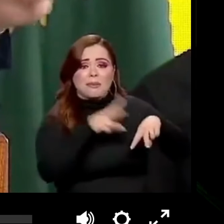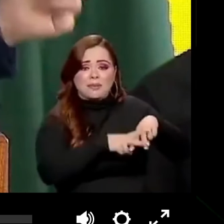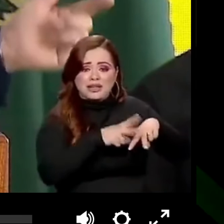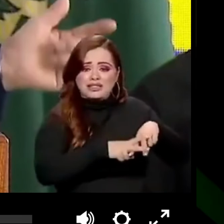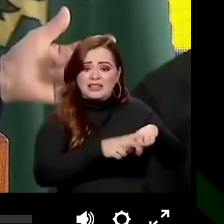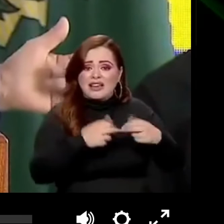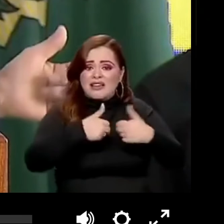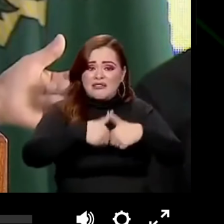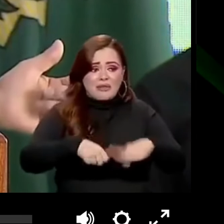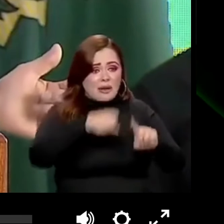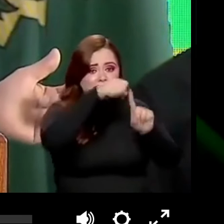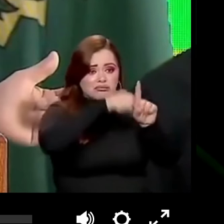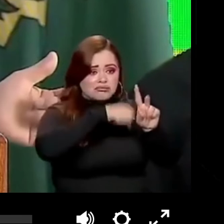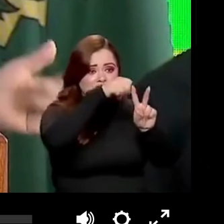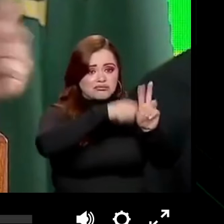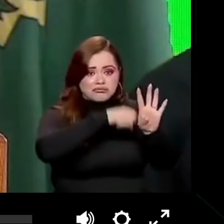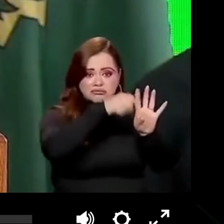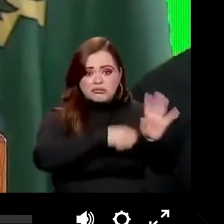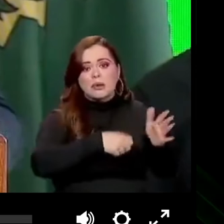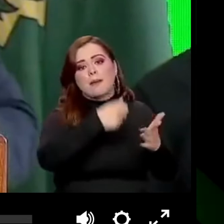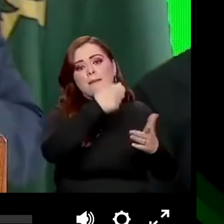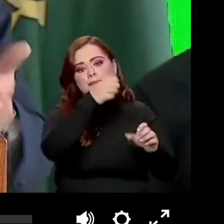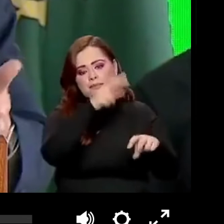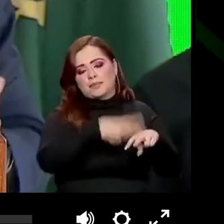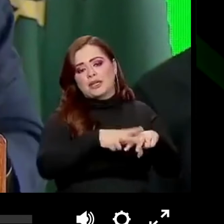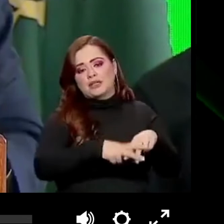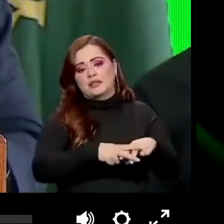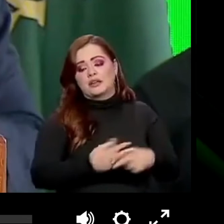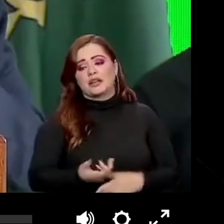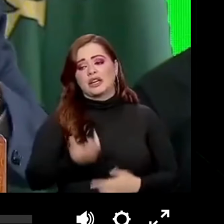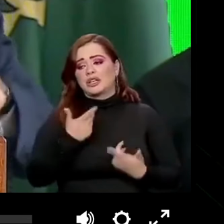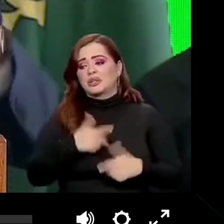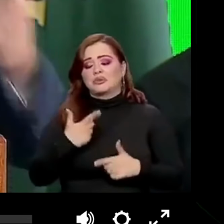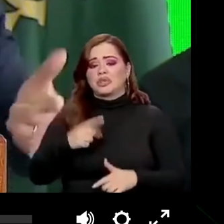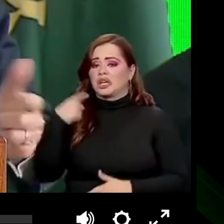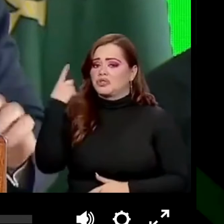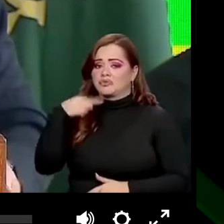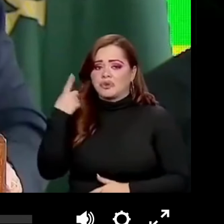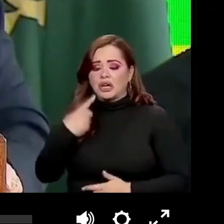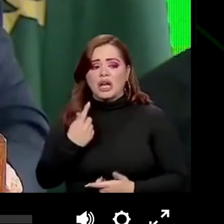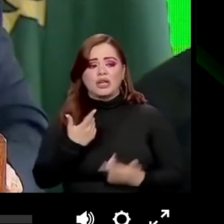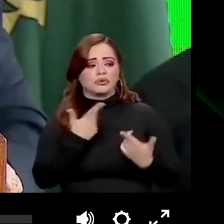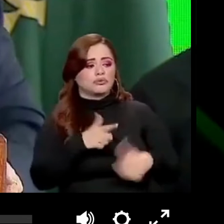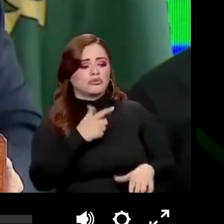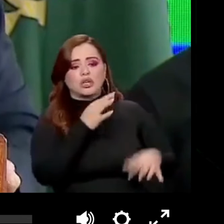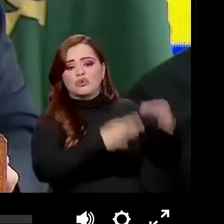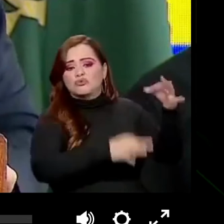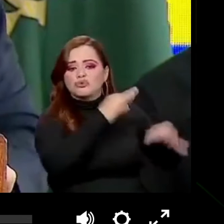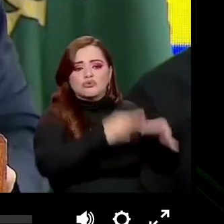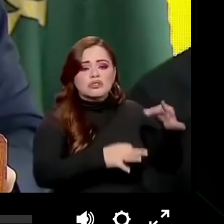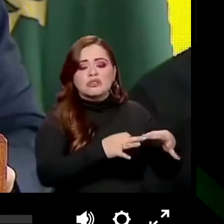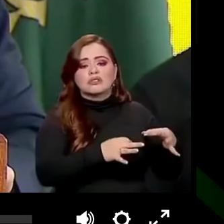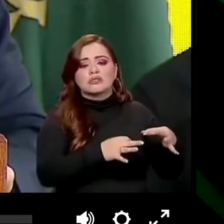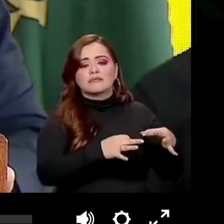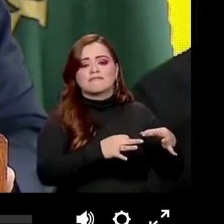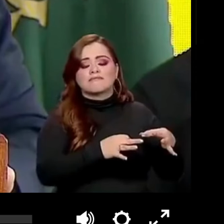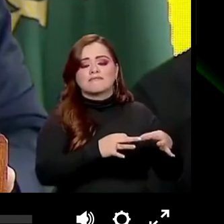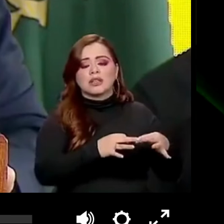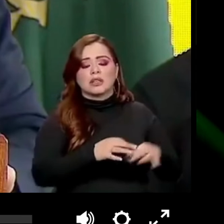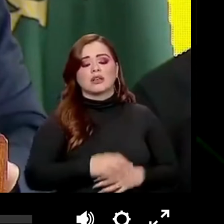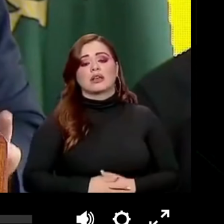ficam meses presos e muitas vezes não quer advogado muita gente não vai o juiz e essas pessoas